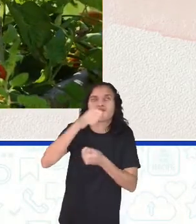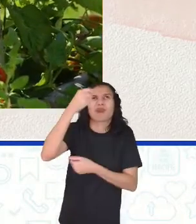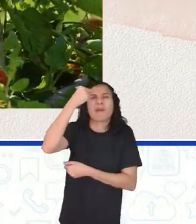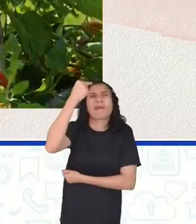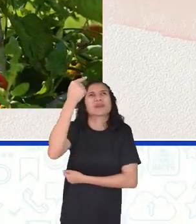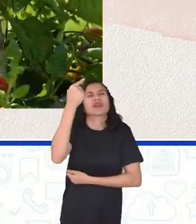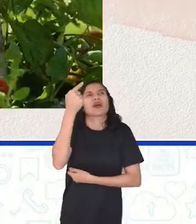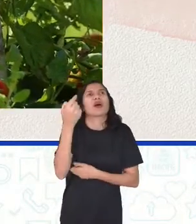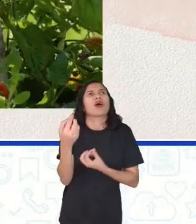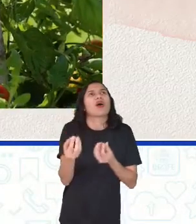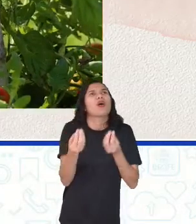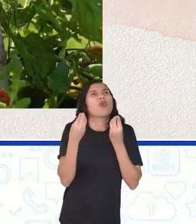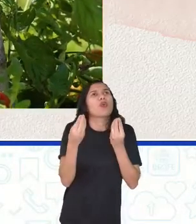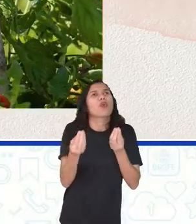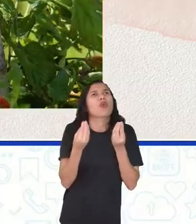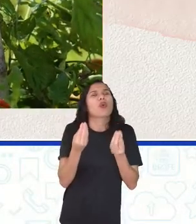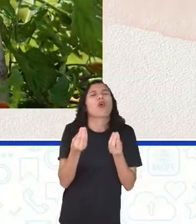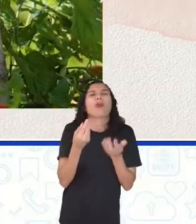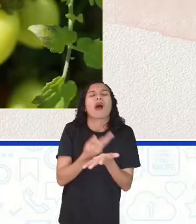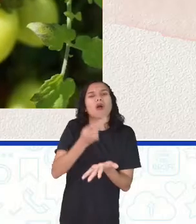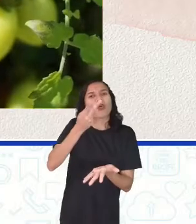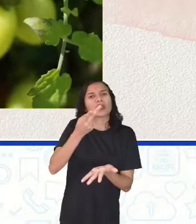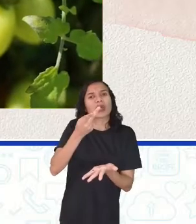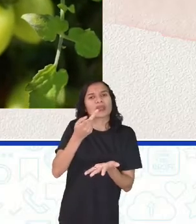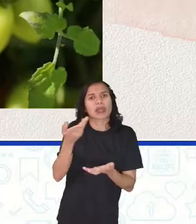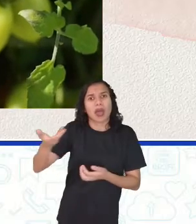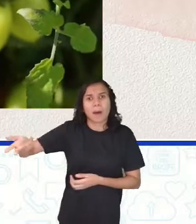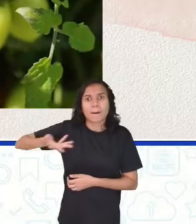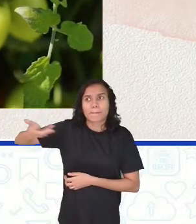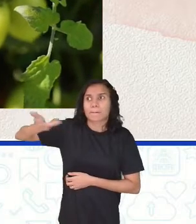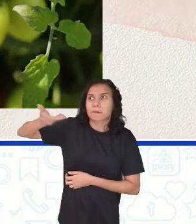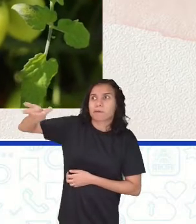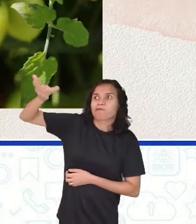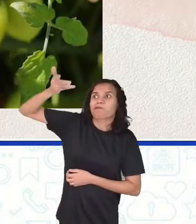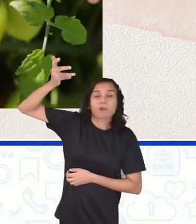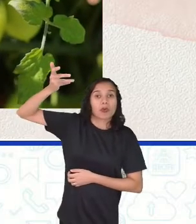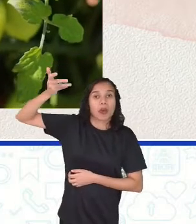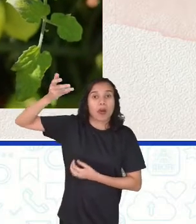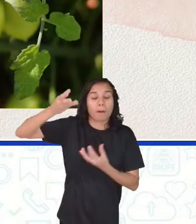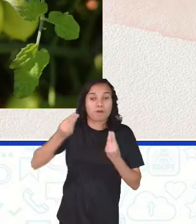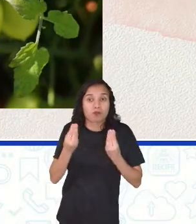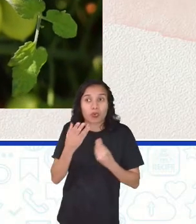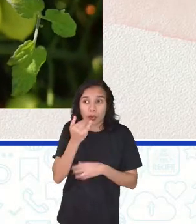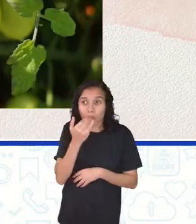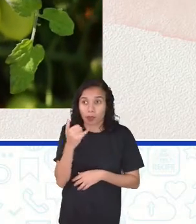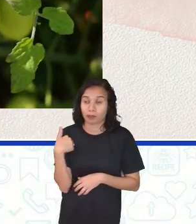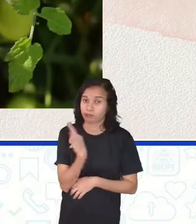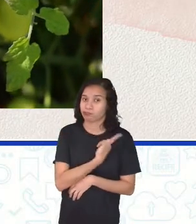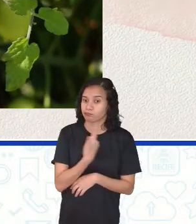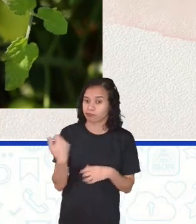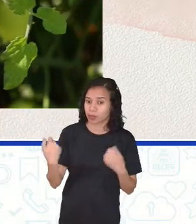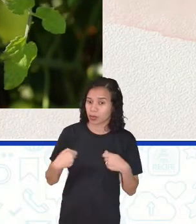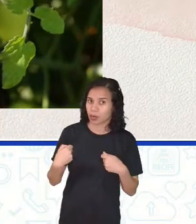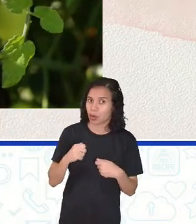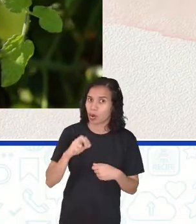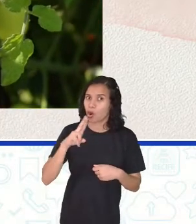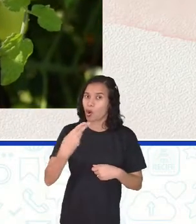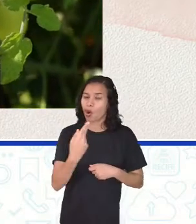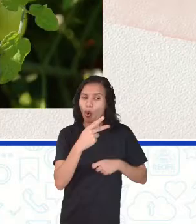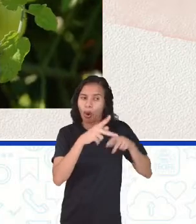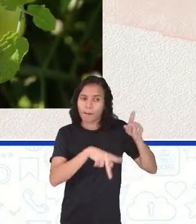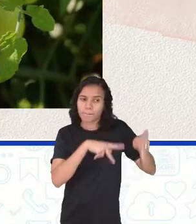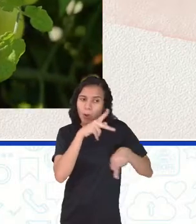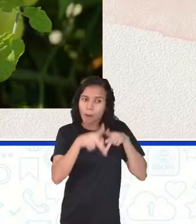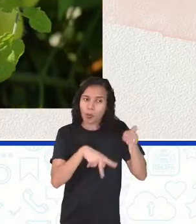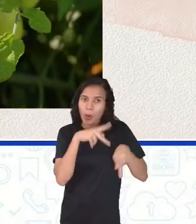questionar. O que é que está acontecendo? É uma superprodução de alimento que a gente precisa? Ou a nossa